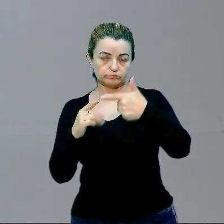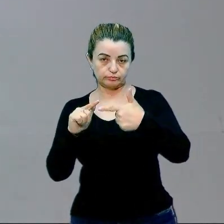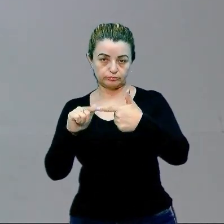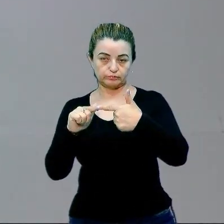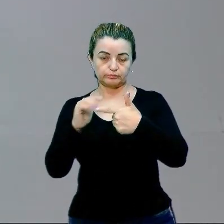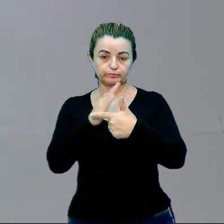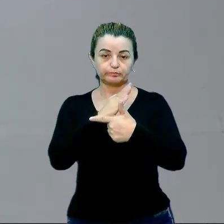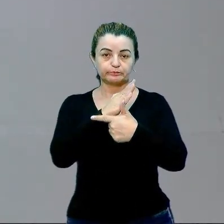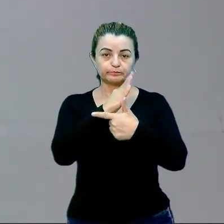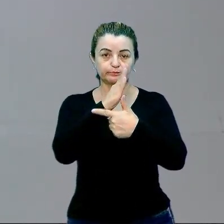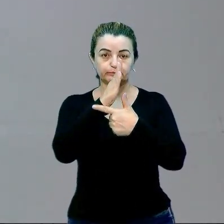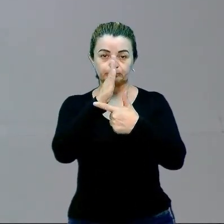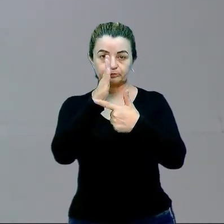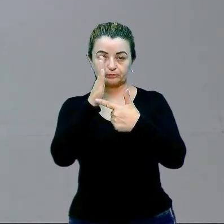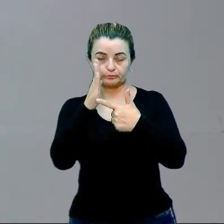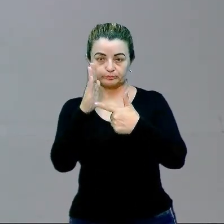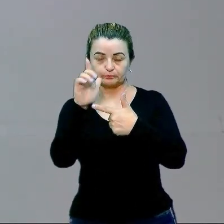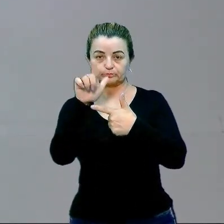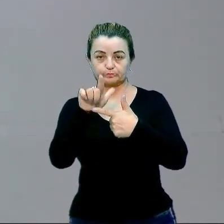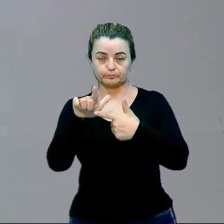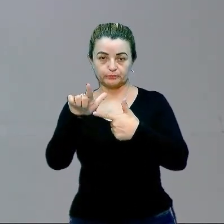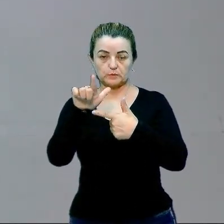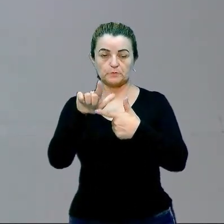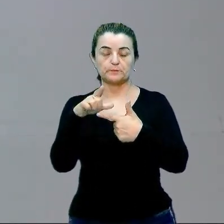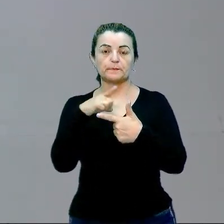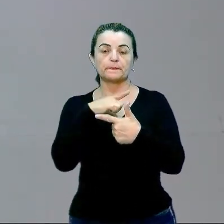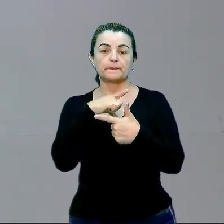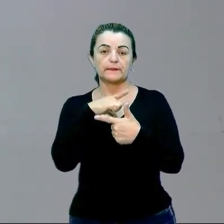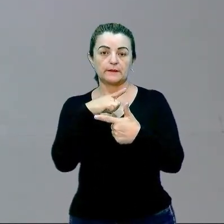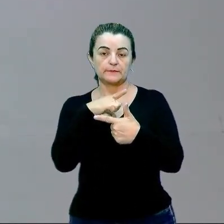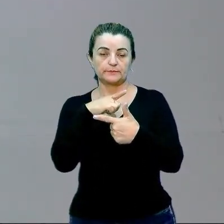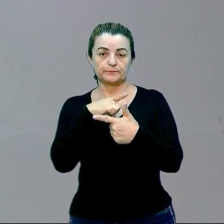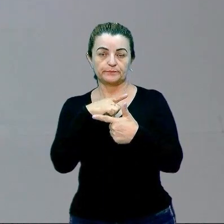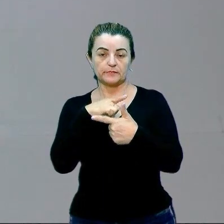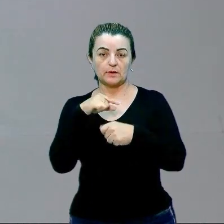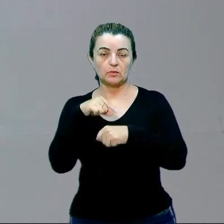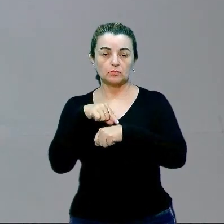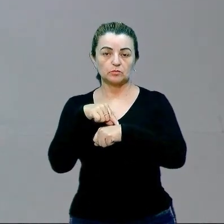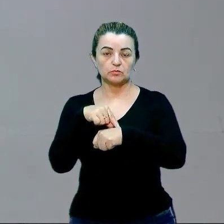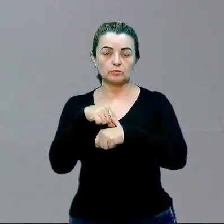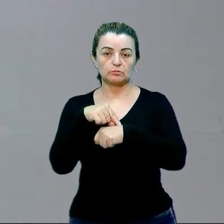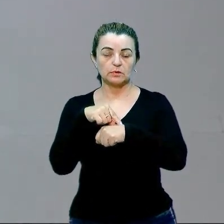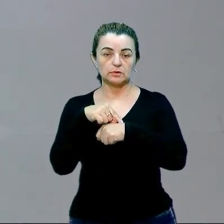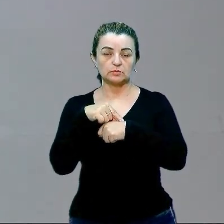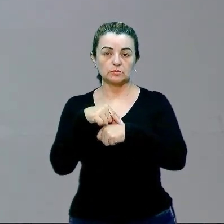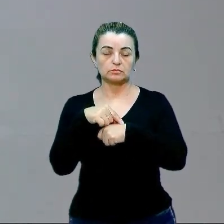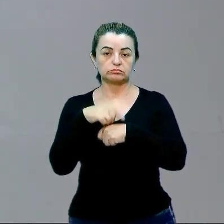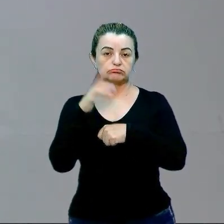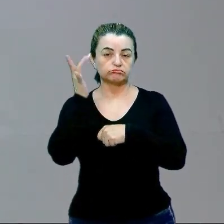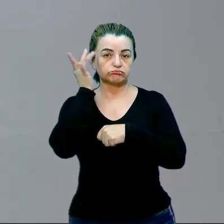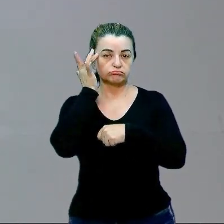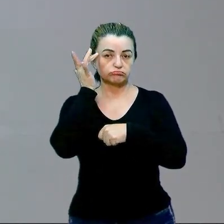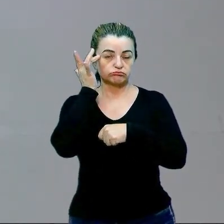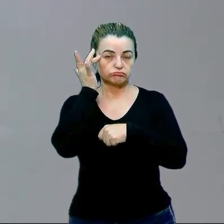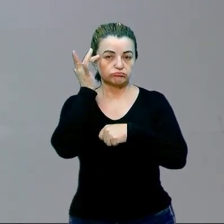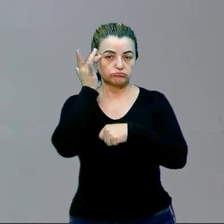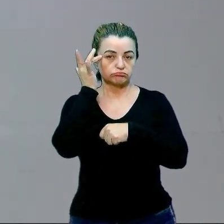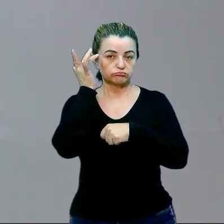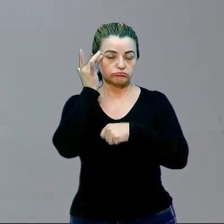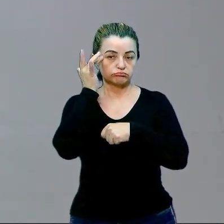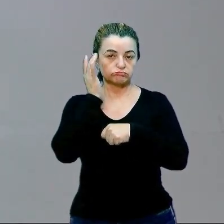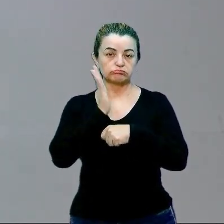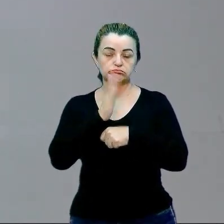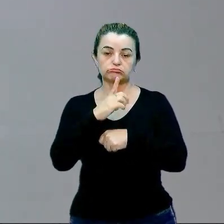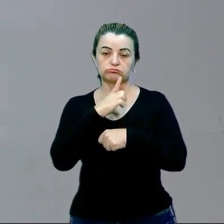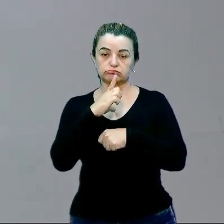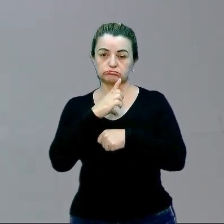é um período em que a literatura ela já tem um momento de maturação, quer dizer, ela está mais madura, eu já